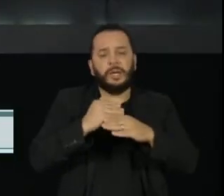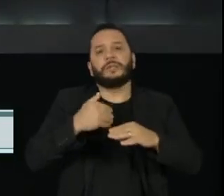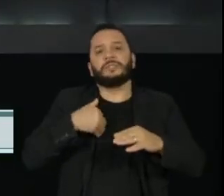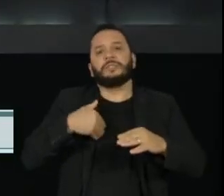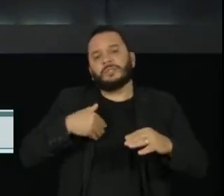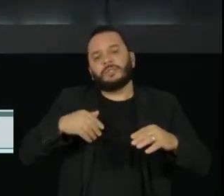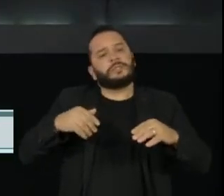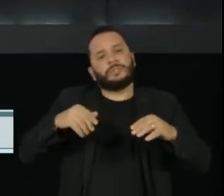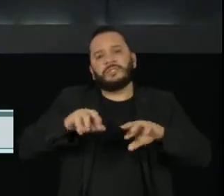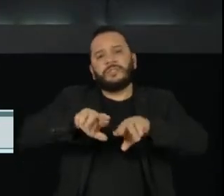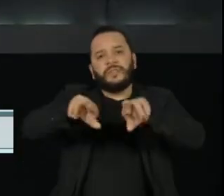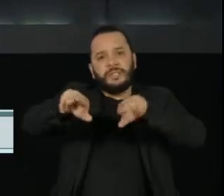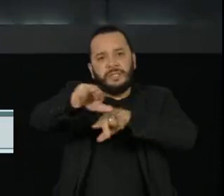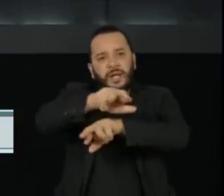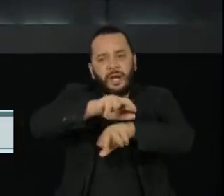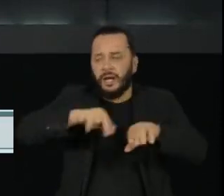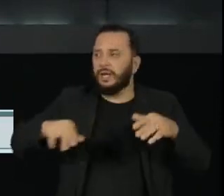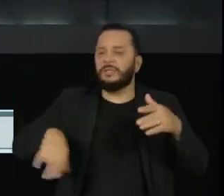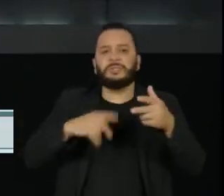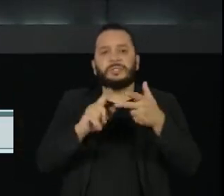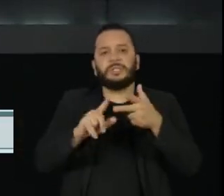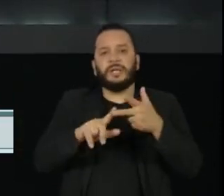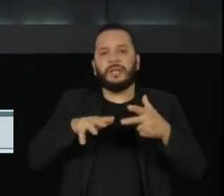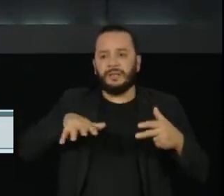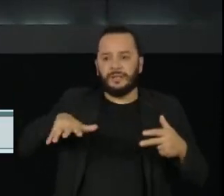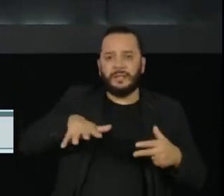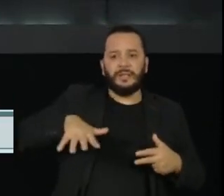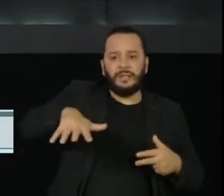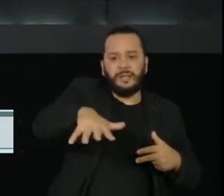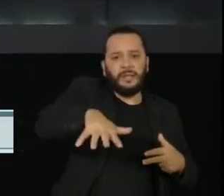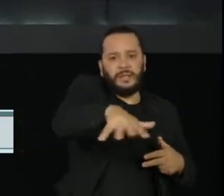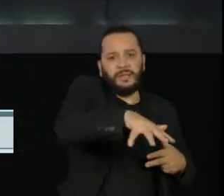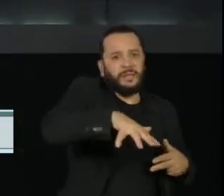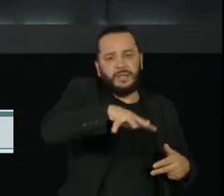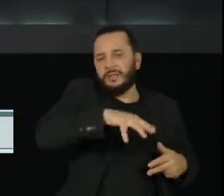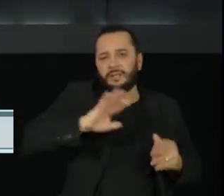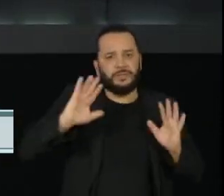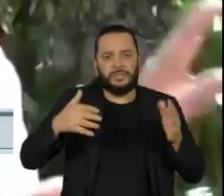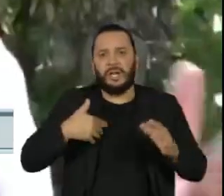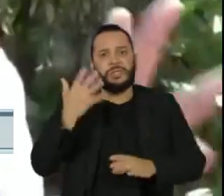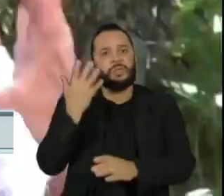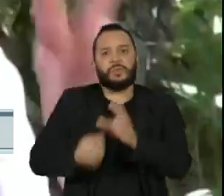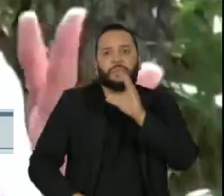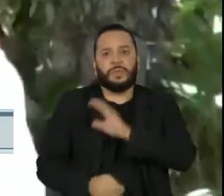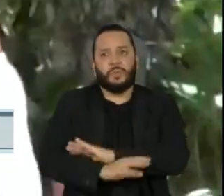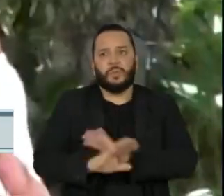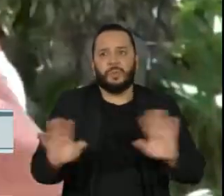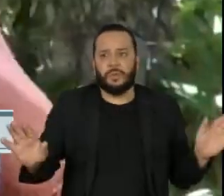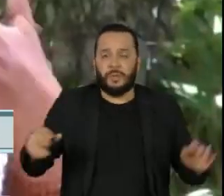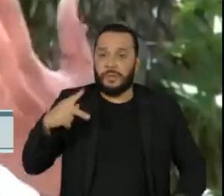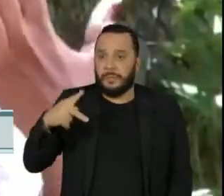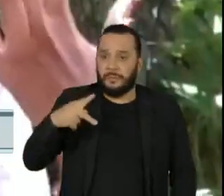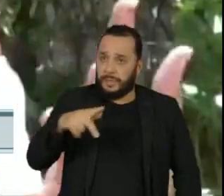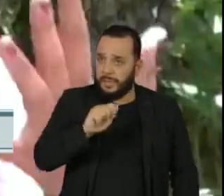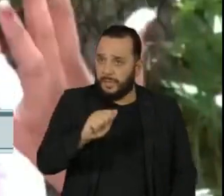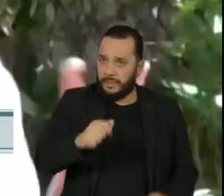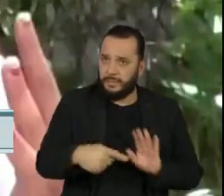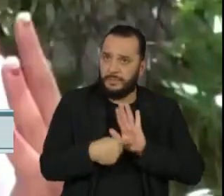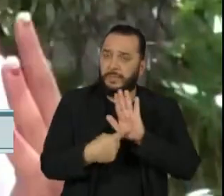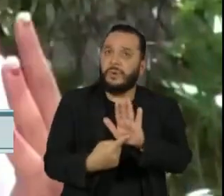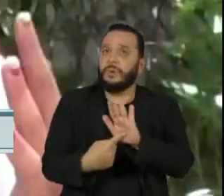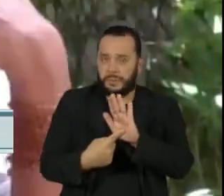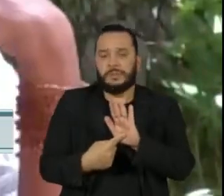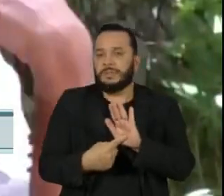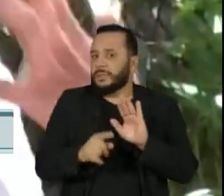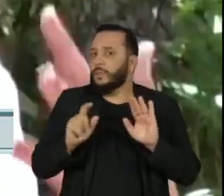acontecendo, não mais aparecendo e, enfim, o PPA atual que a gente tem diz muito nitidamente, a gente vê isso